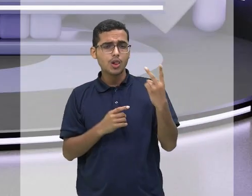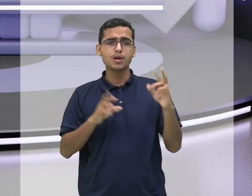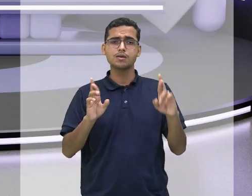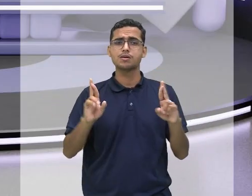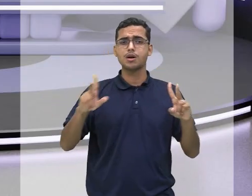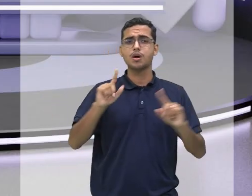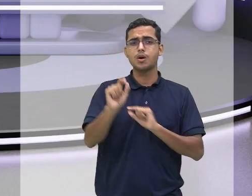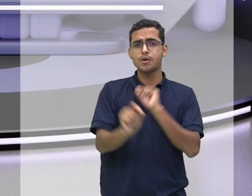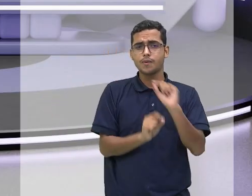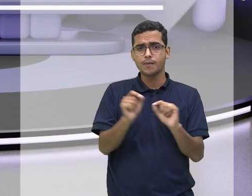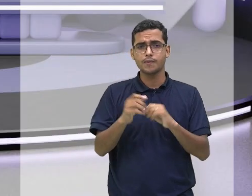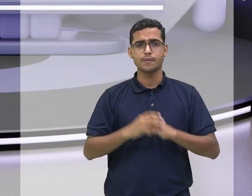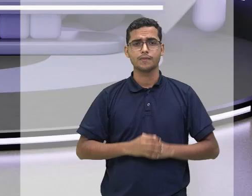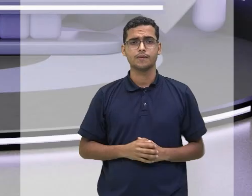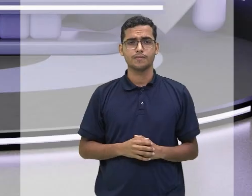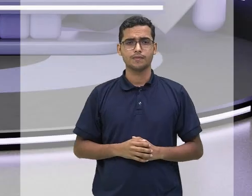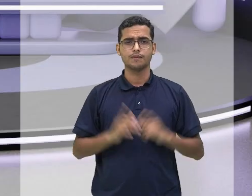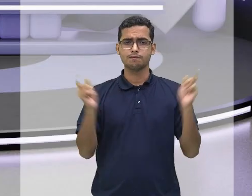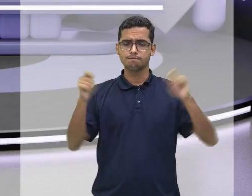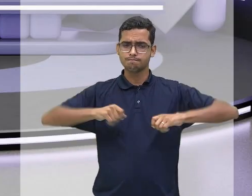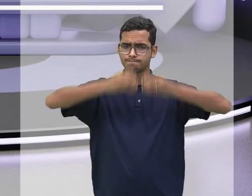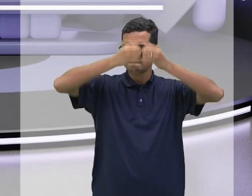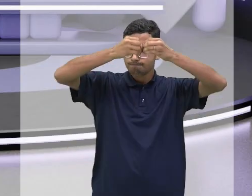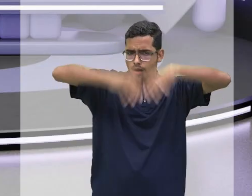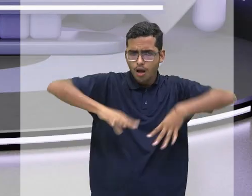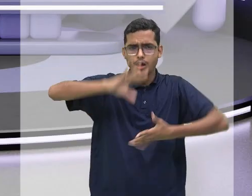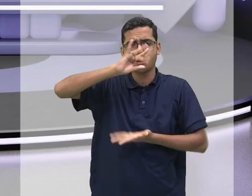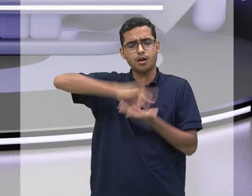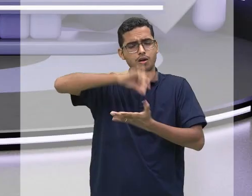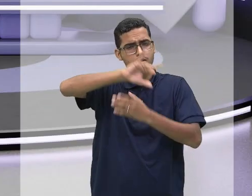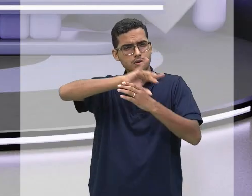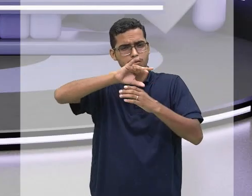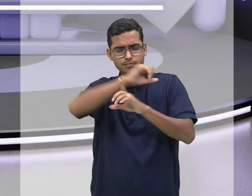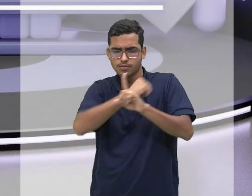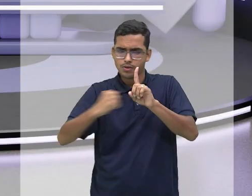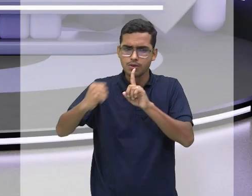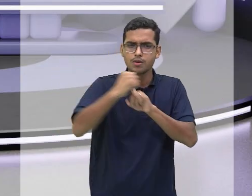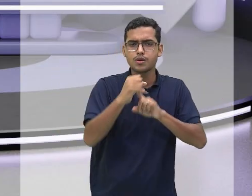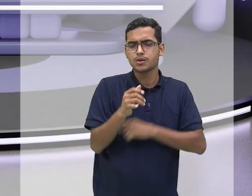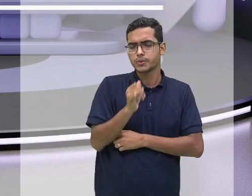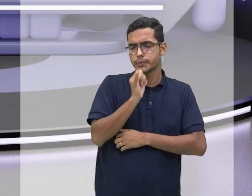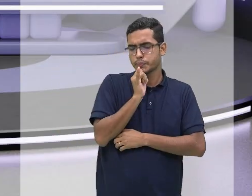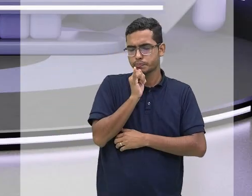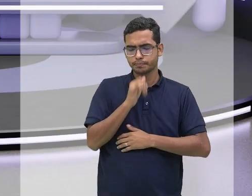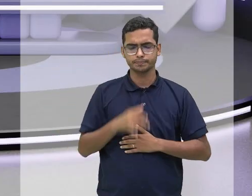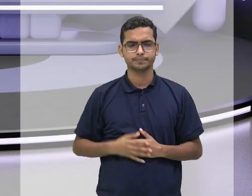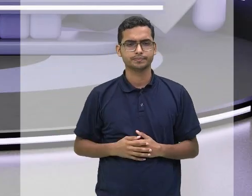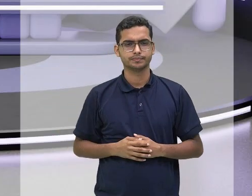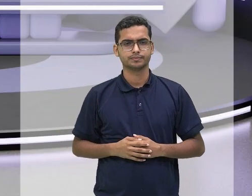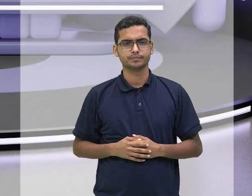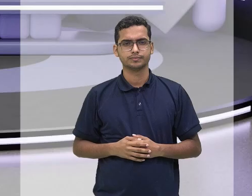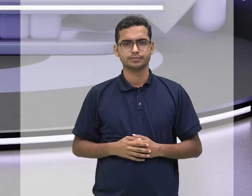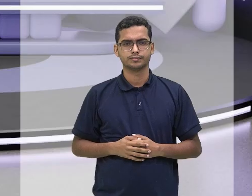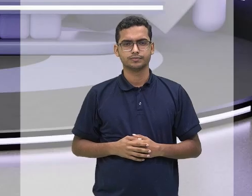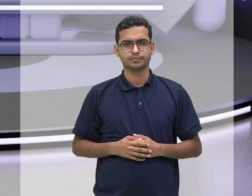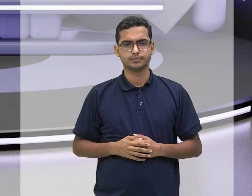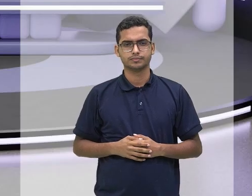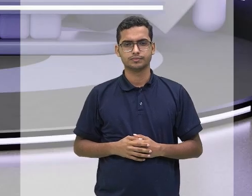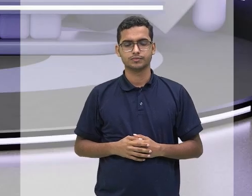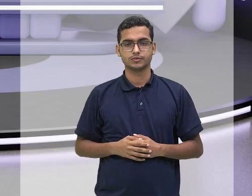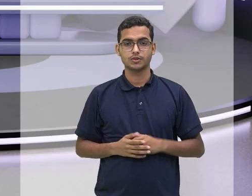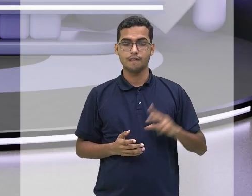causam um prejuízo enorme na sociedade. Por exemplo, quando pensamos no contravalor da